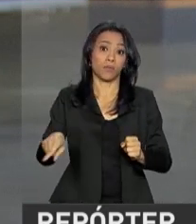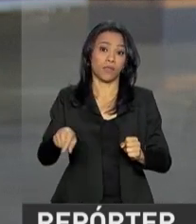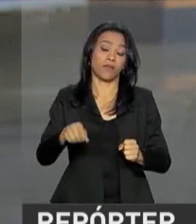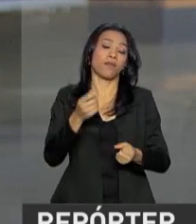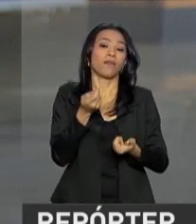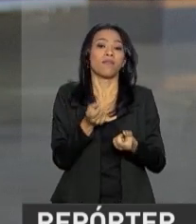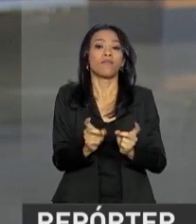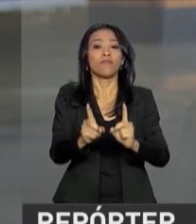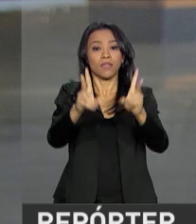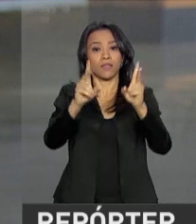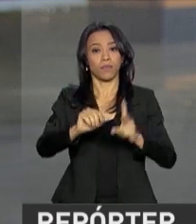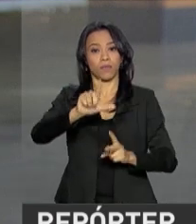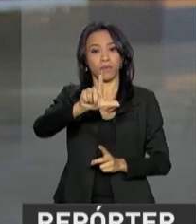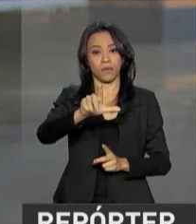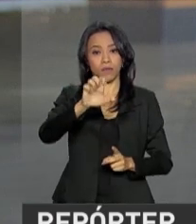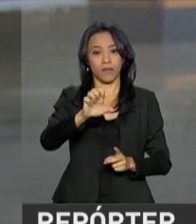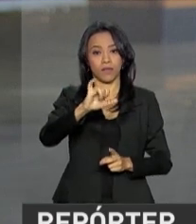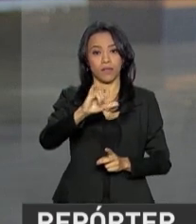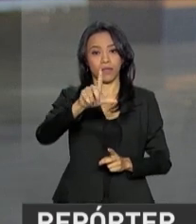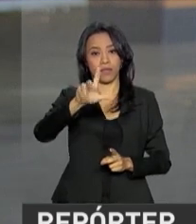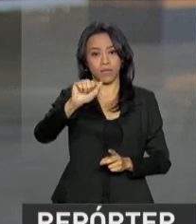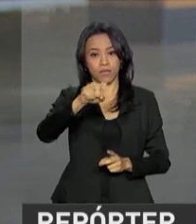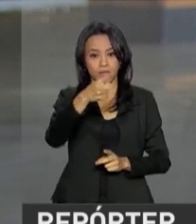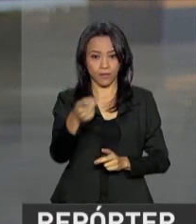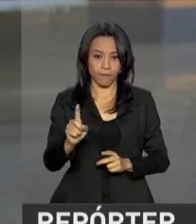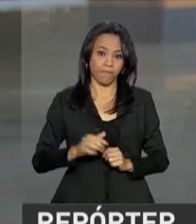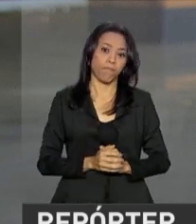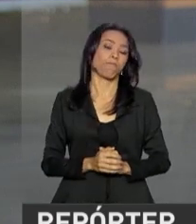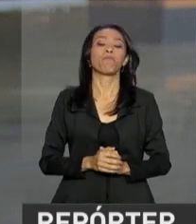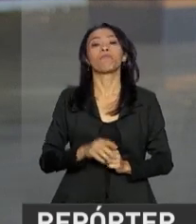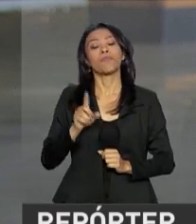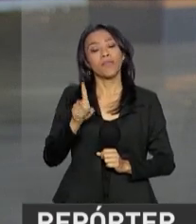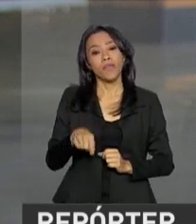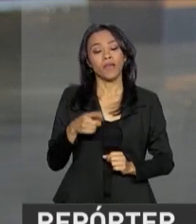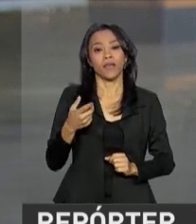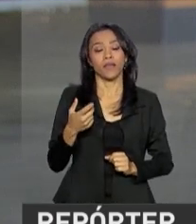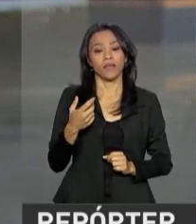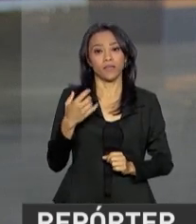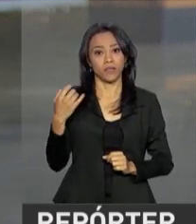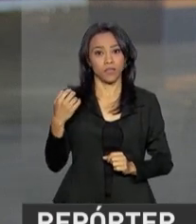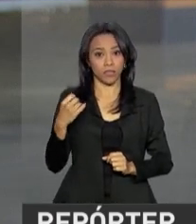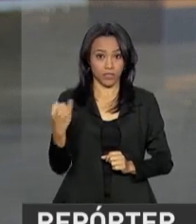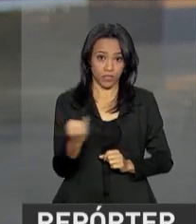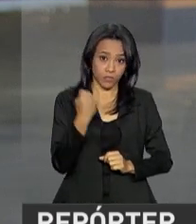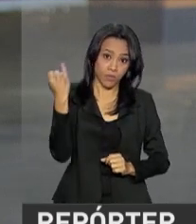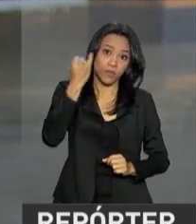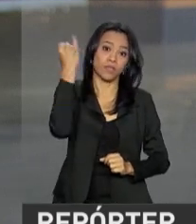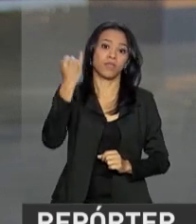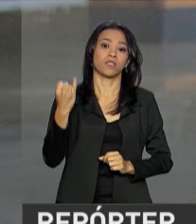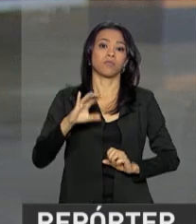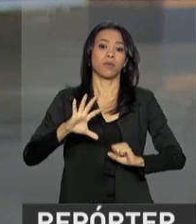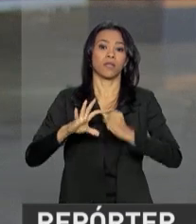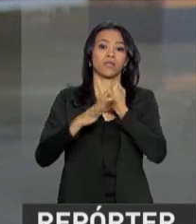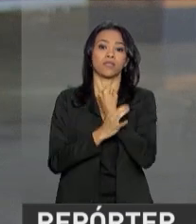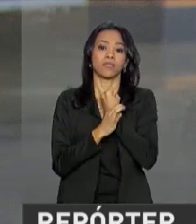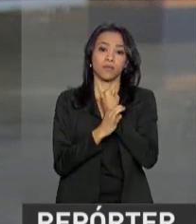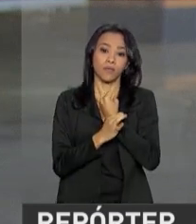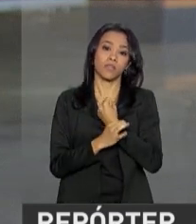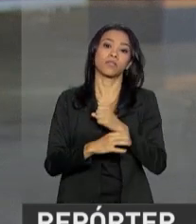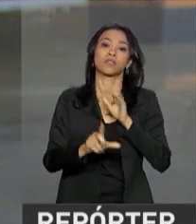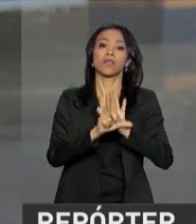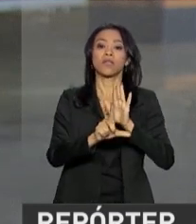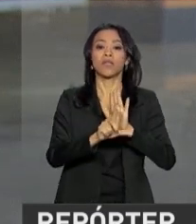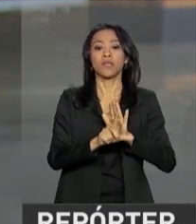como uma importante instrumento como importante passo para a garantia para a segurança jurídica e também